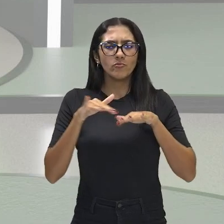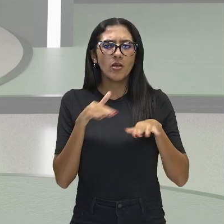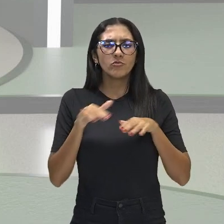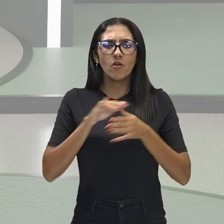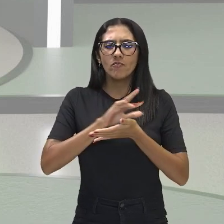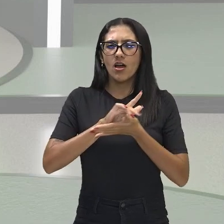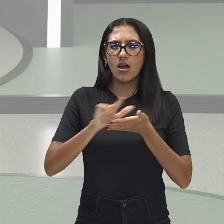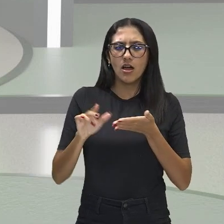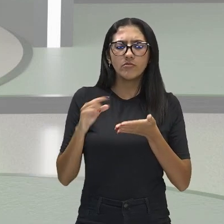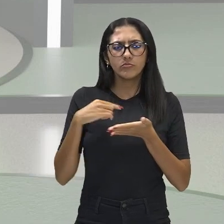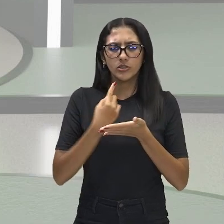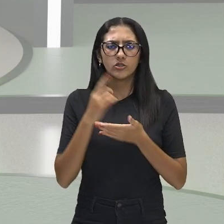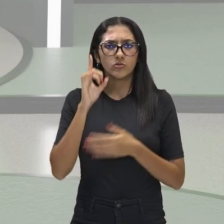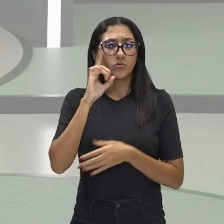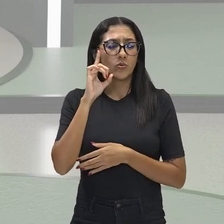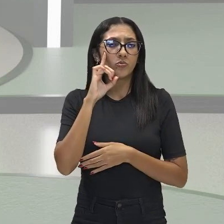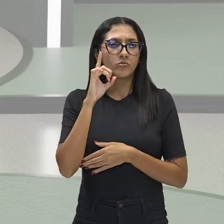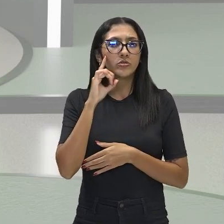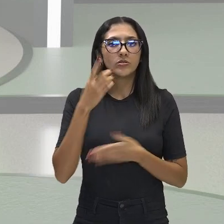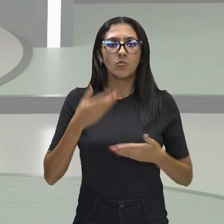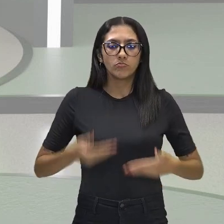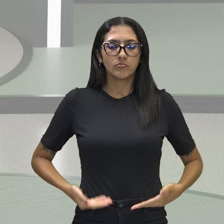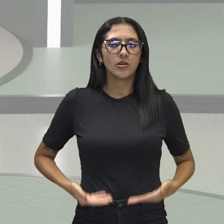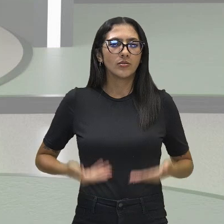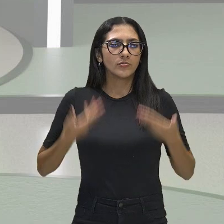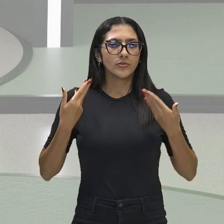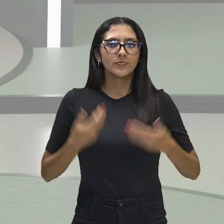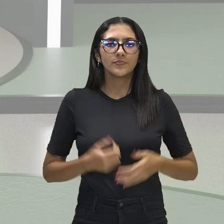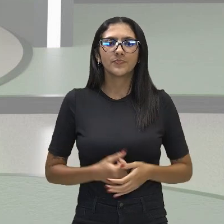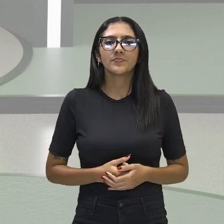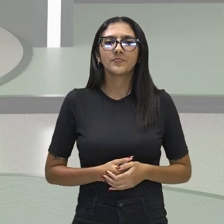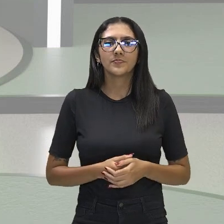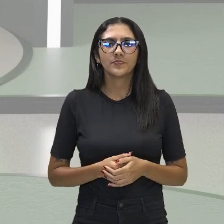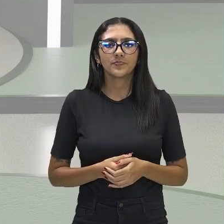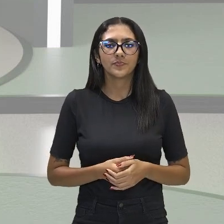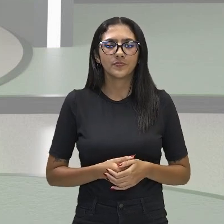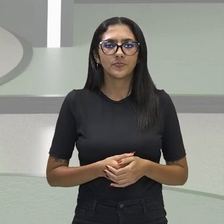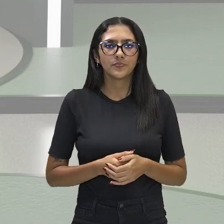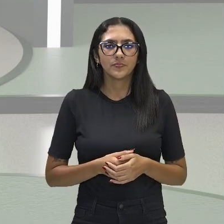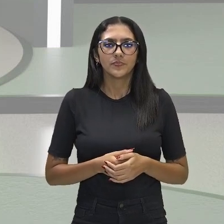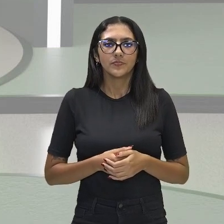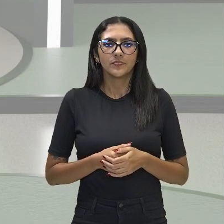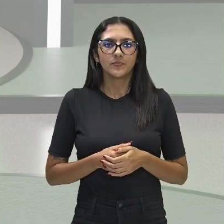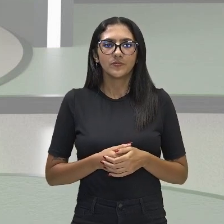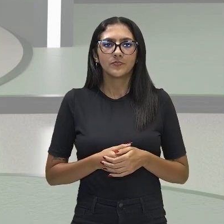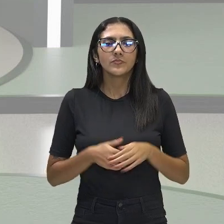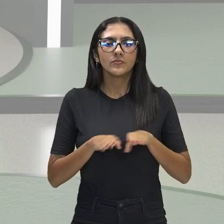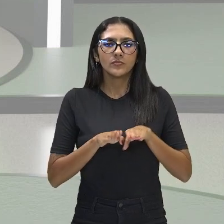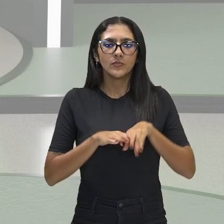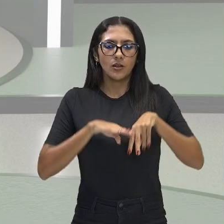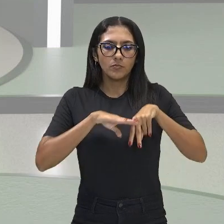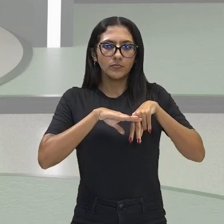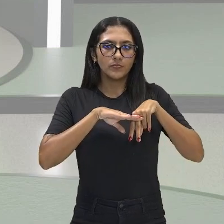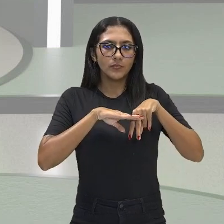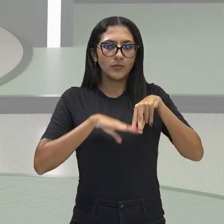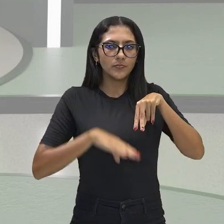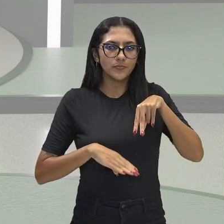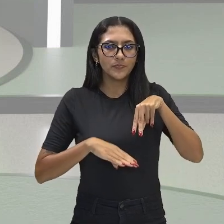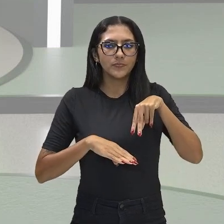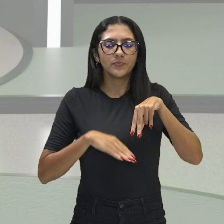nós realizamos com os músculos dos membros superiores. E os músculos dos membros